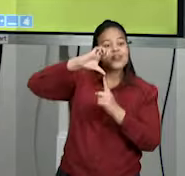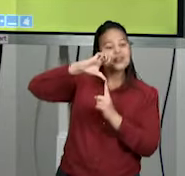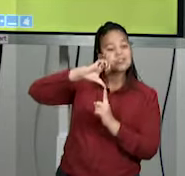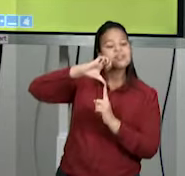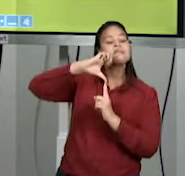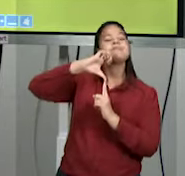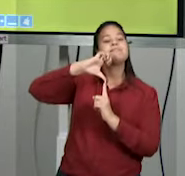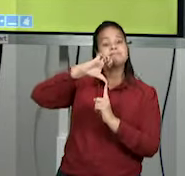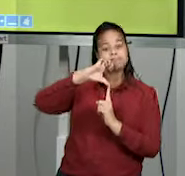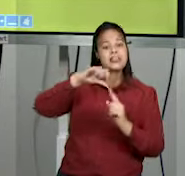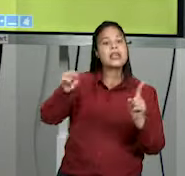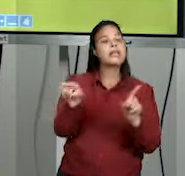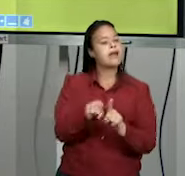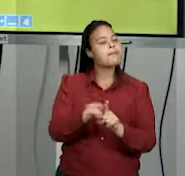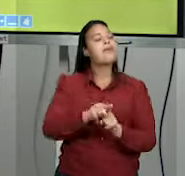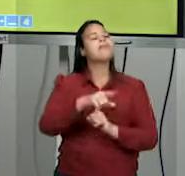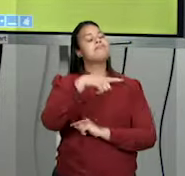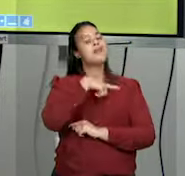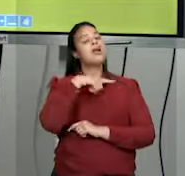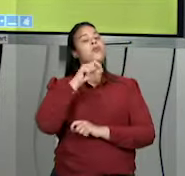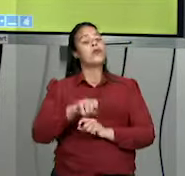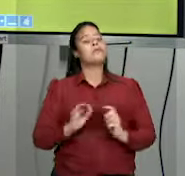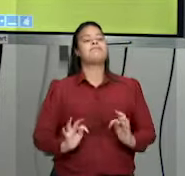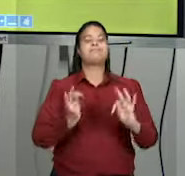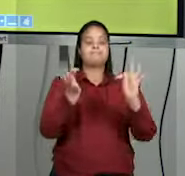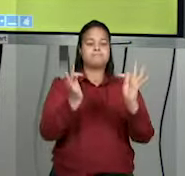que ali também tem tecnologia.